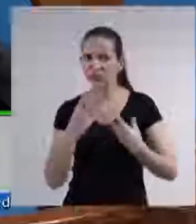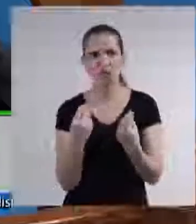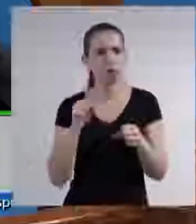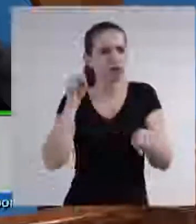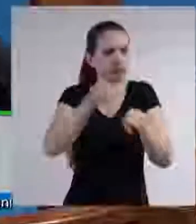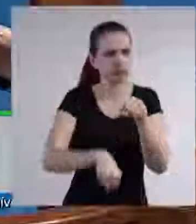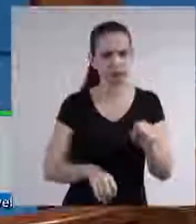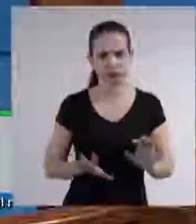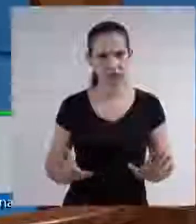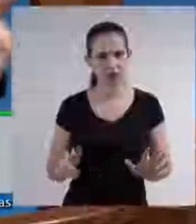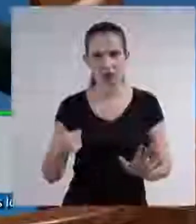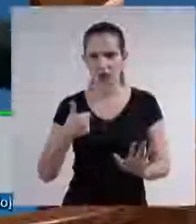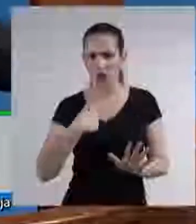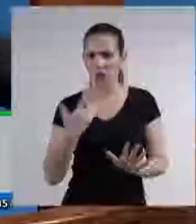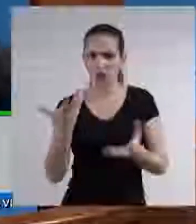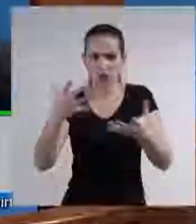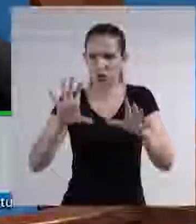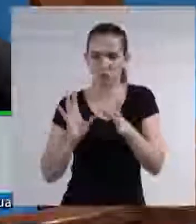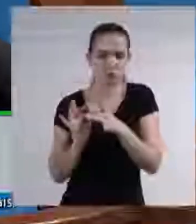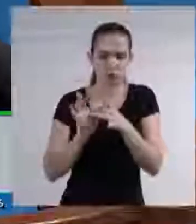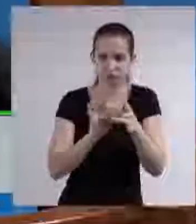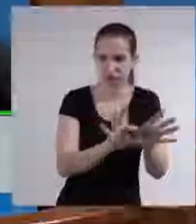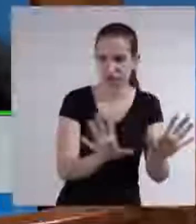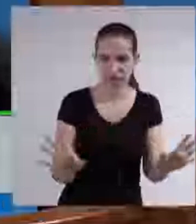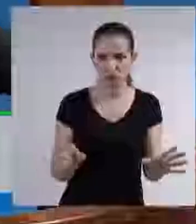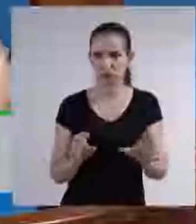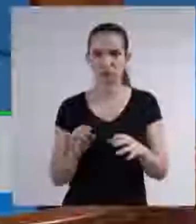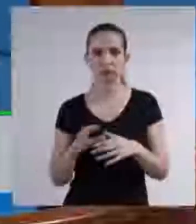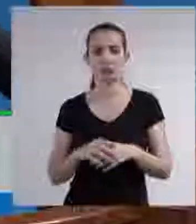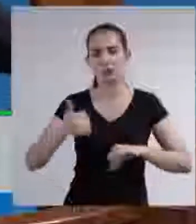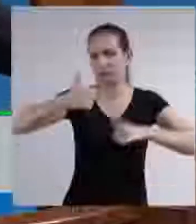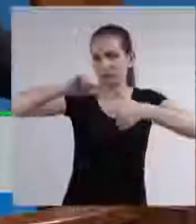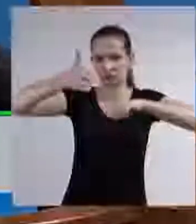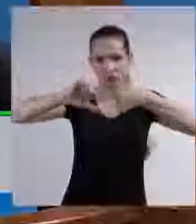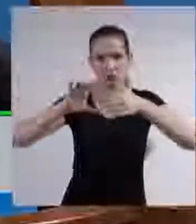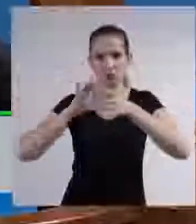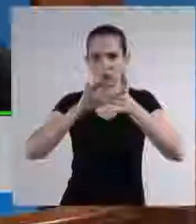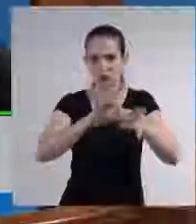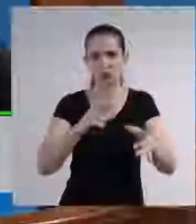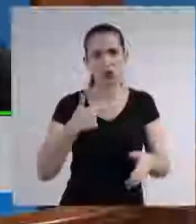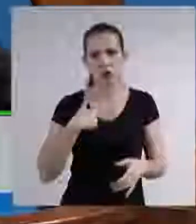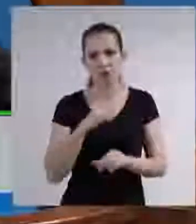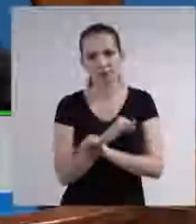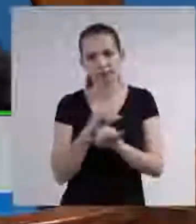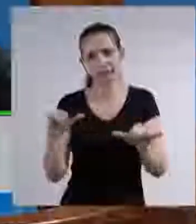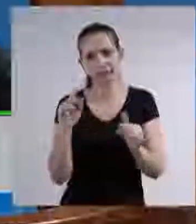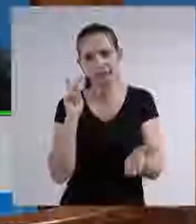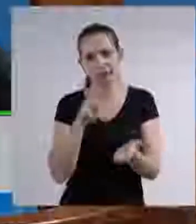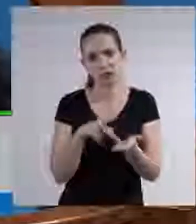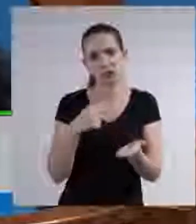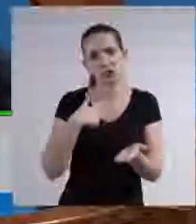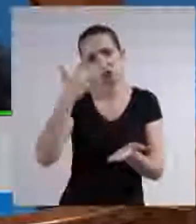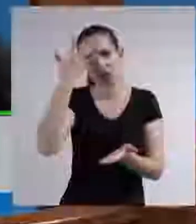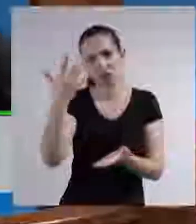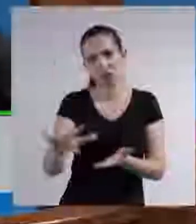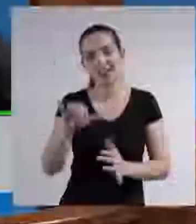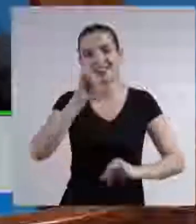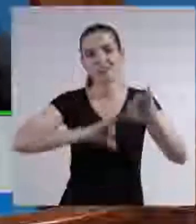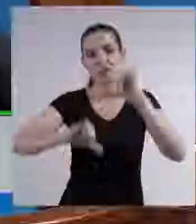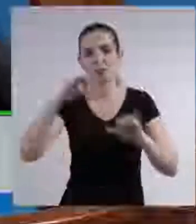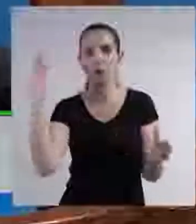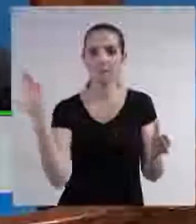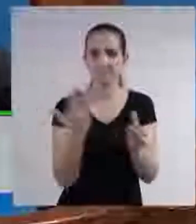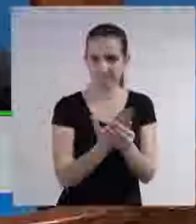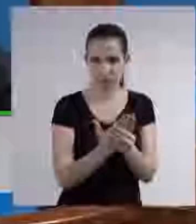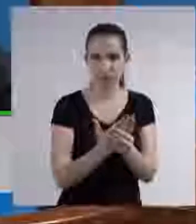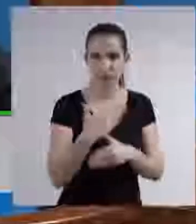no mérito, né, da situação, confesso que não tenho aqui as informações do